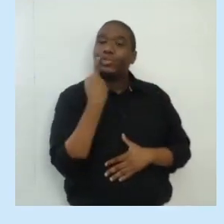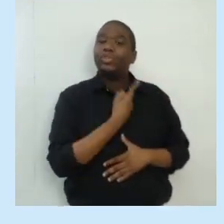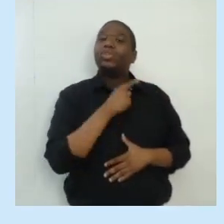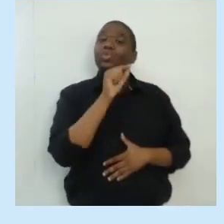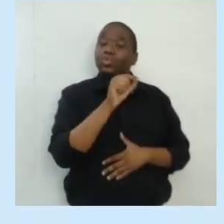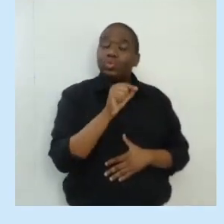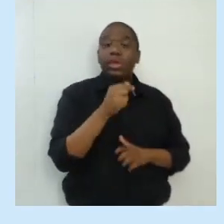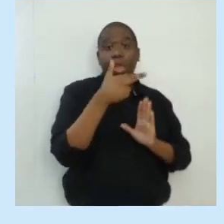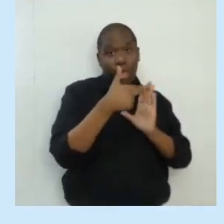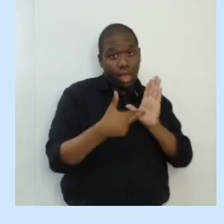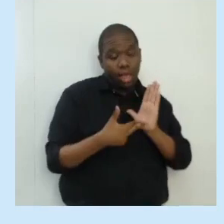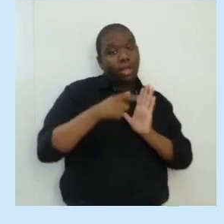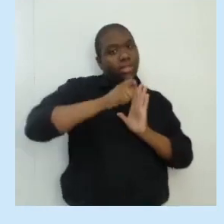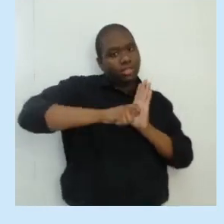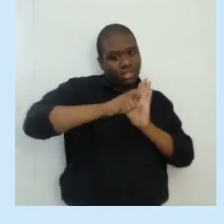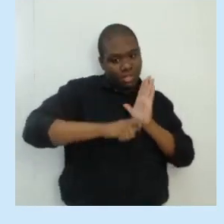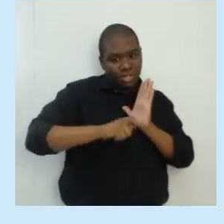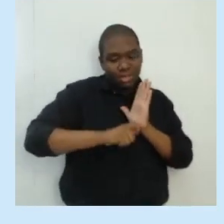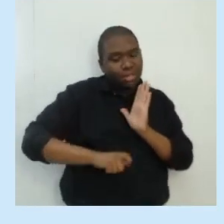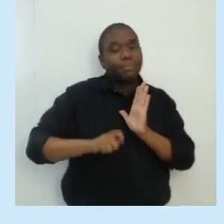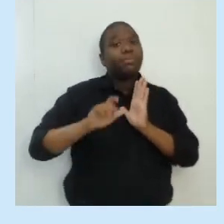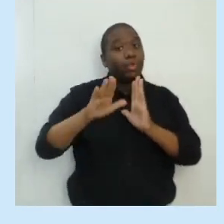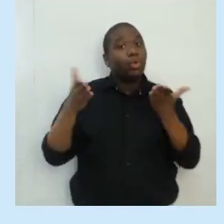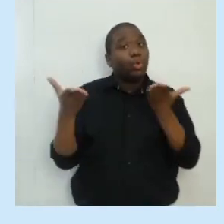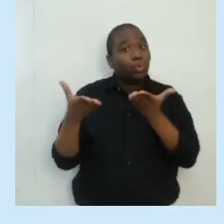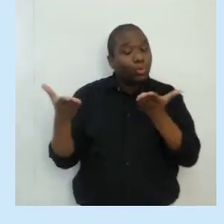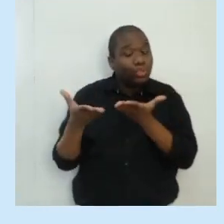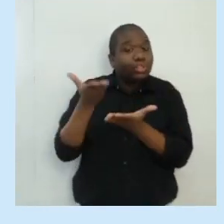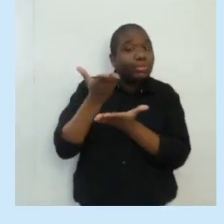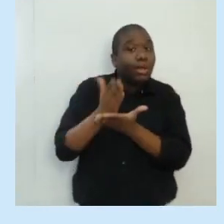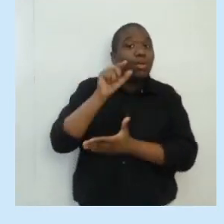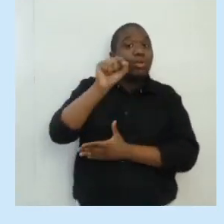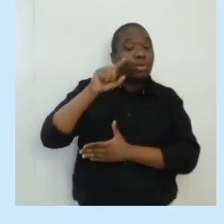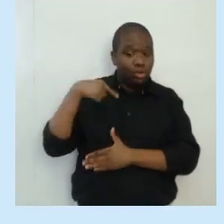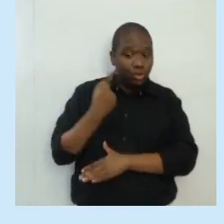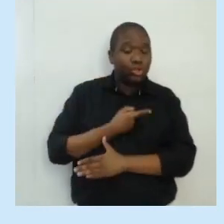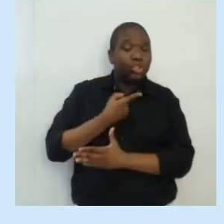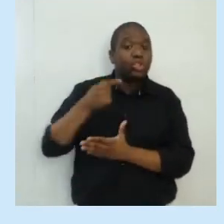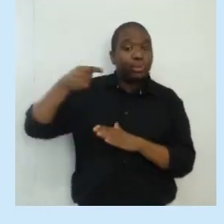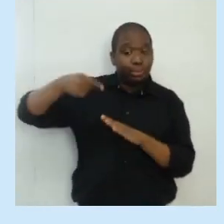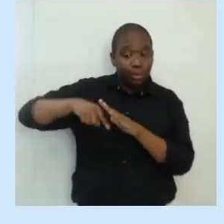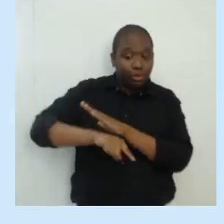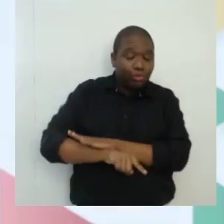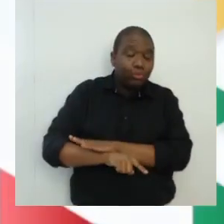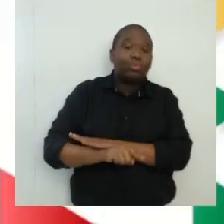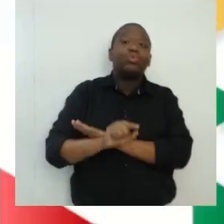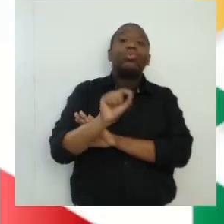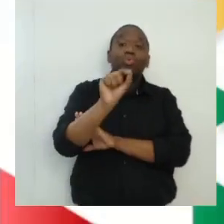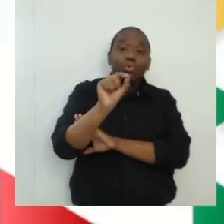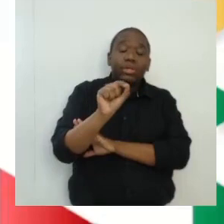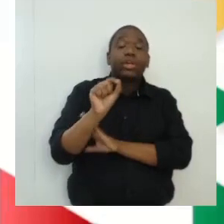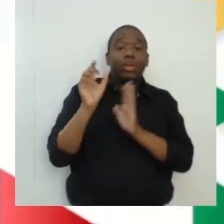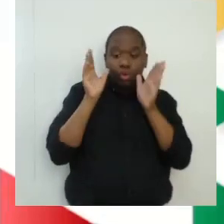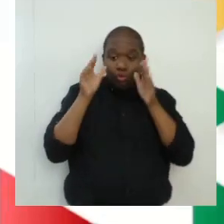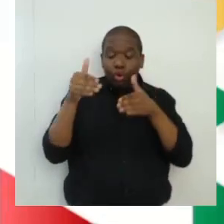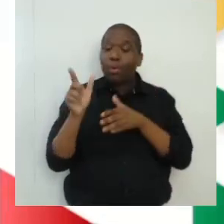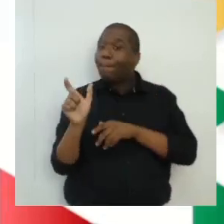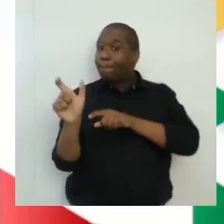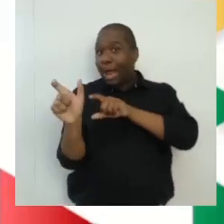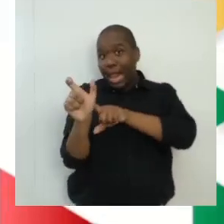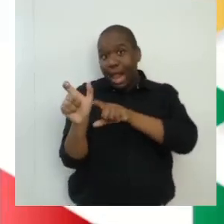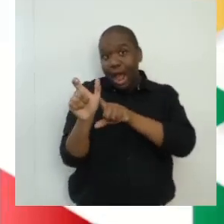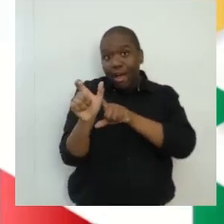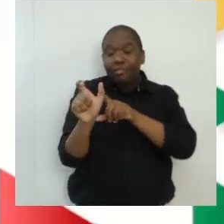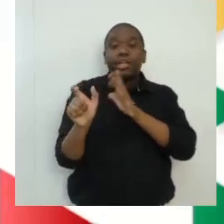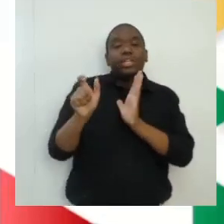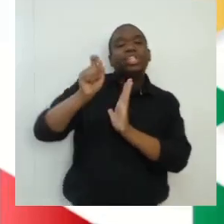norma ortográfica, né? Mas nessa aula de hoje a gente vai se aprofundar na questão da escrita da palavra. Observa